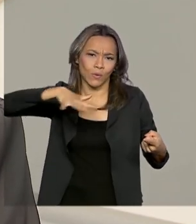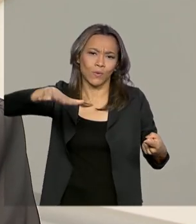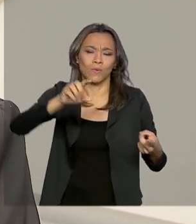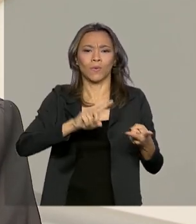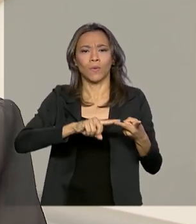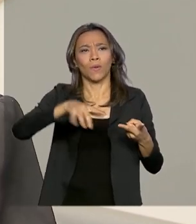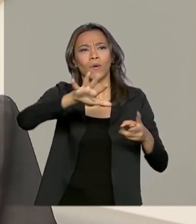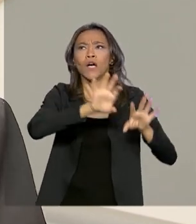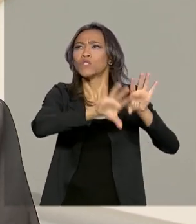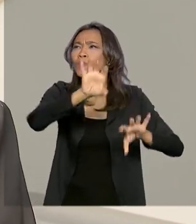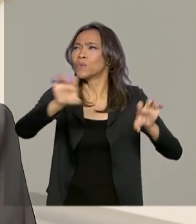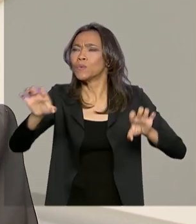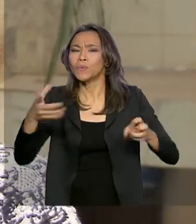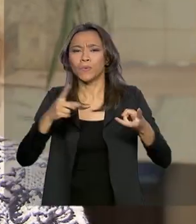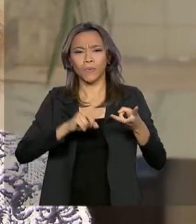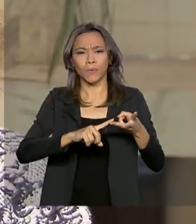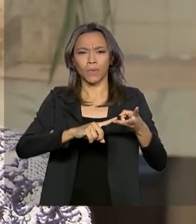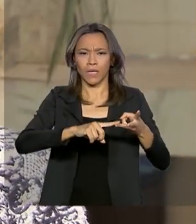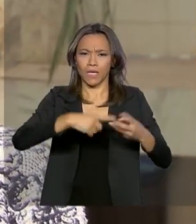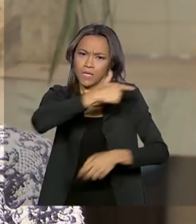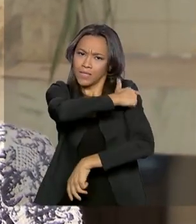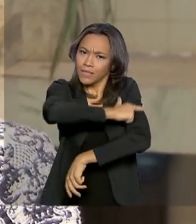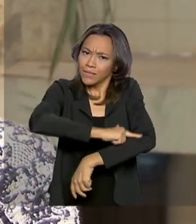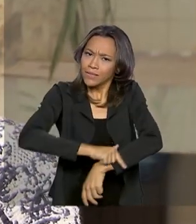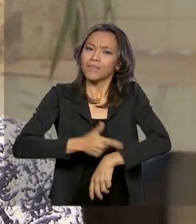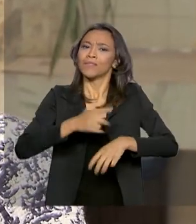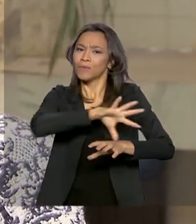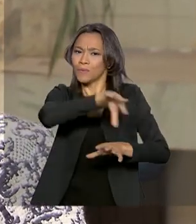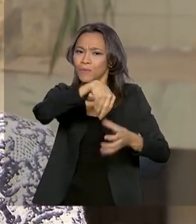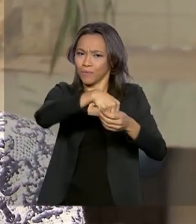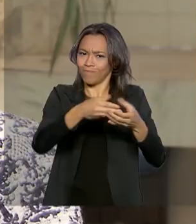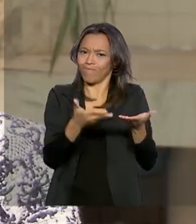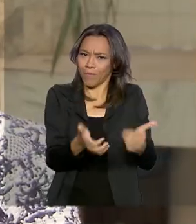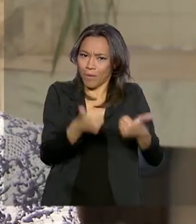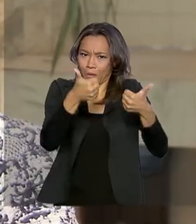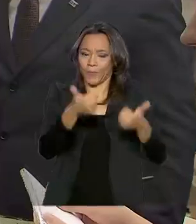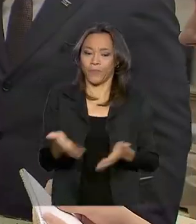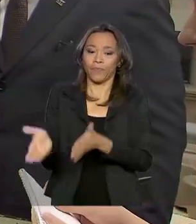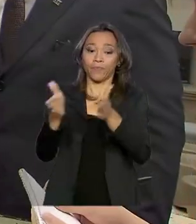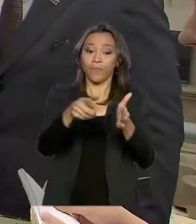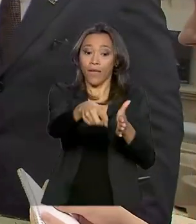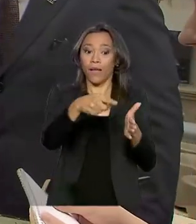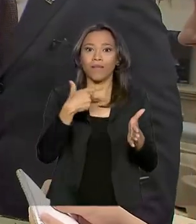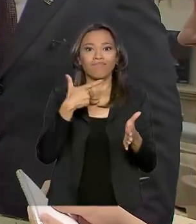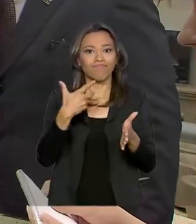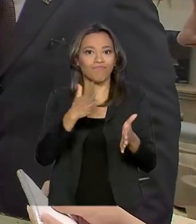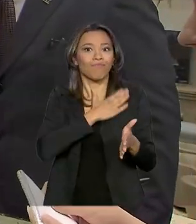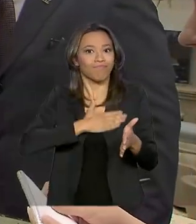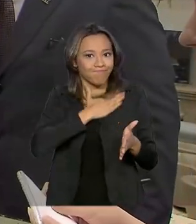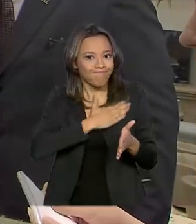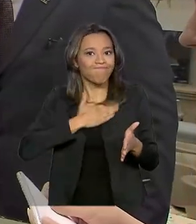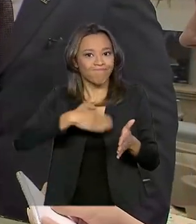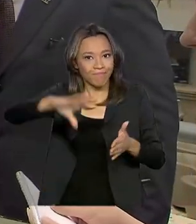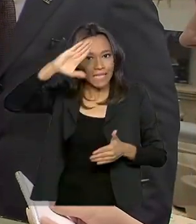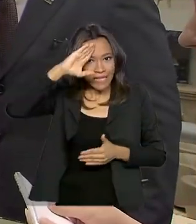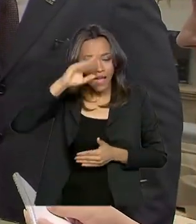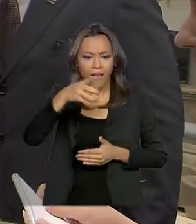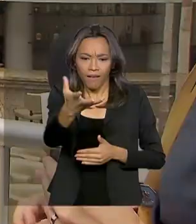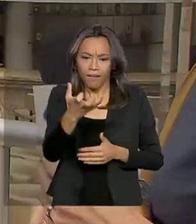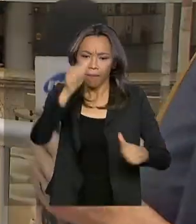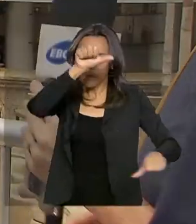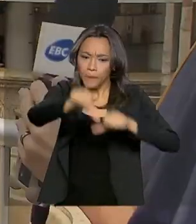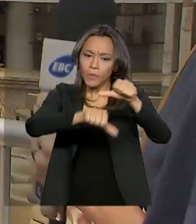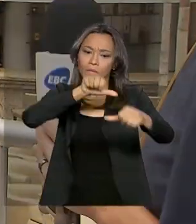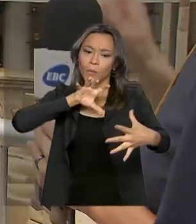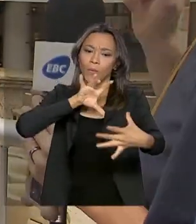estrutura física, a disciplina. A Regina também era fã das escolas militares. O desafio, segundo ela, é mudar a realidade do